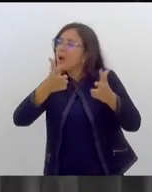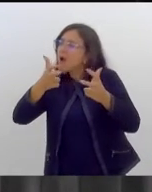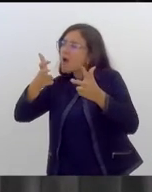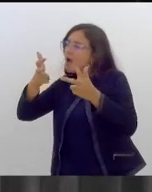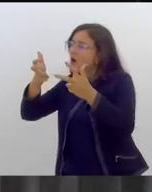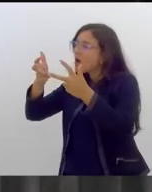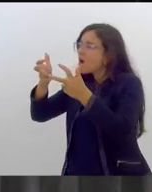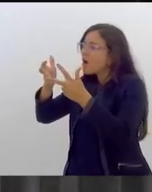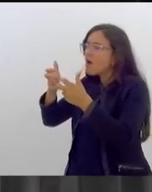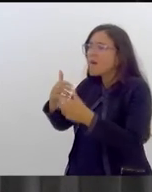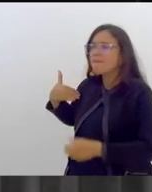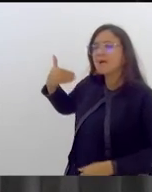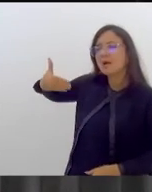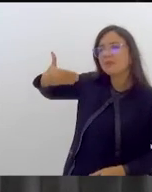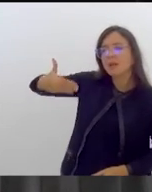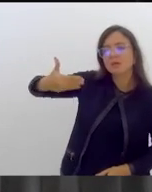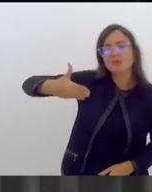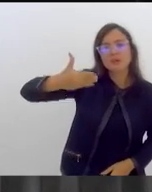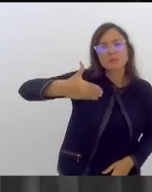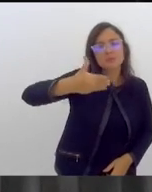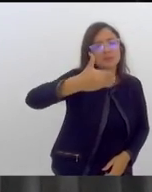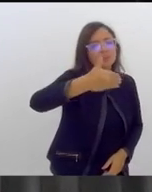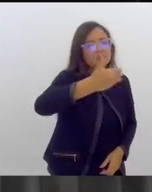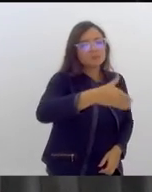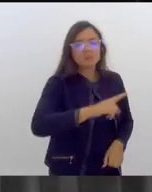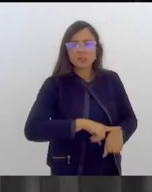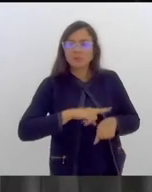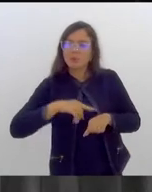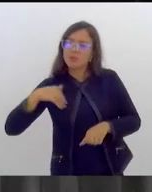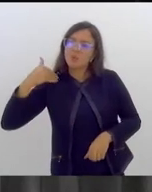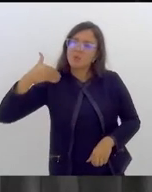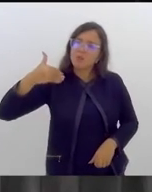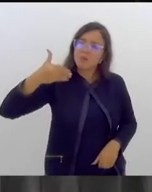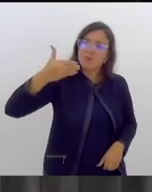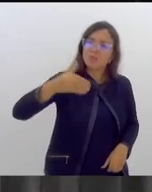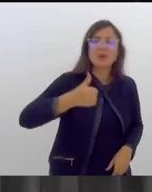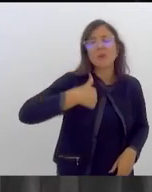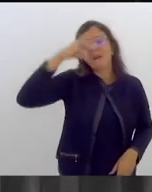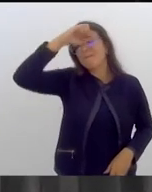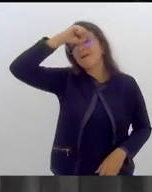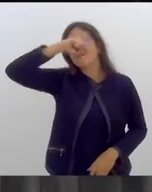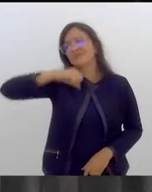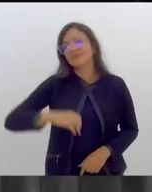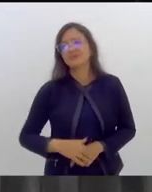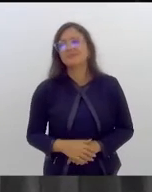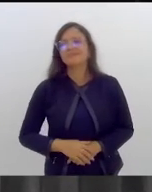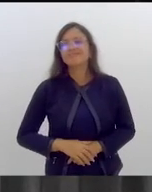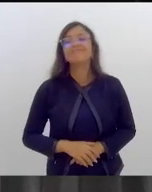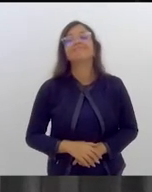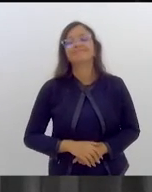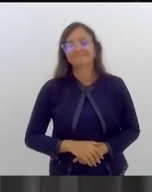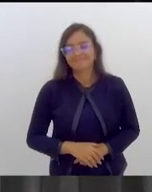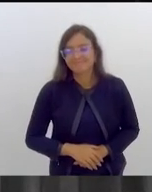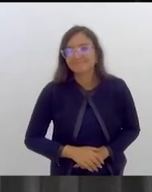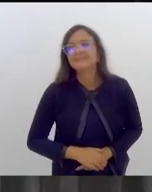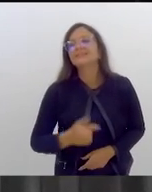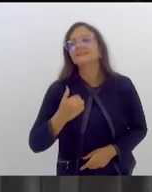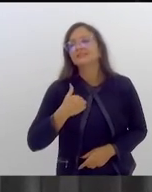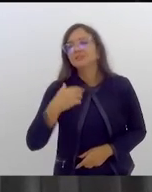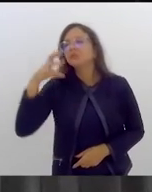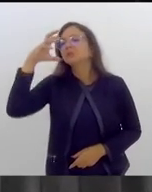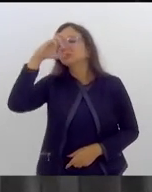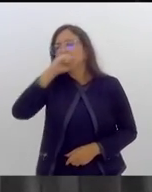tempo ao passar pelo tempo se apreende um pouco de